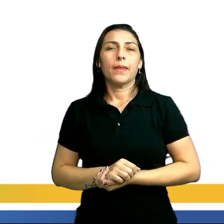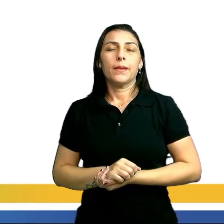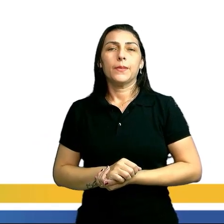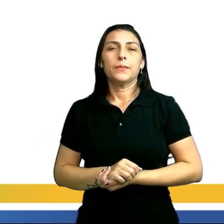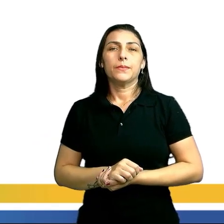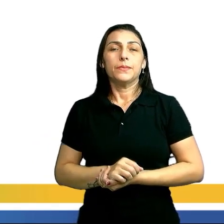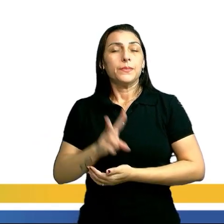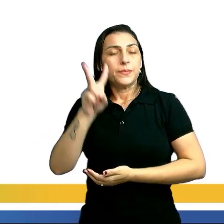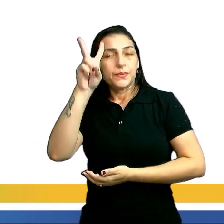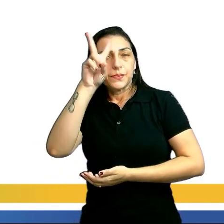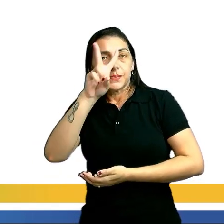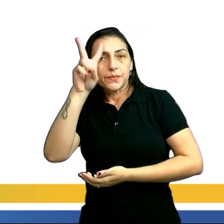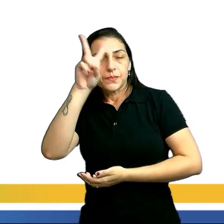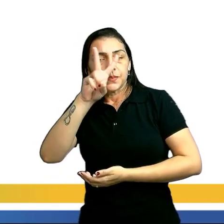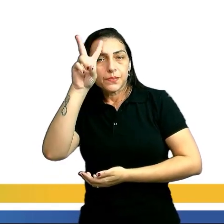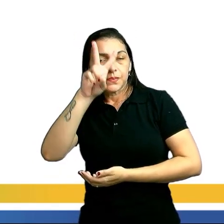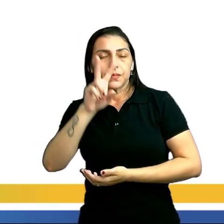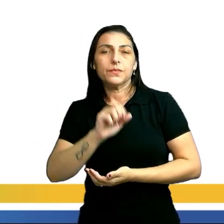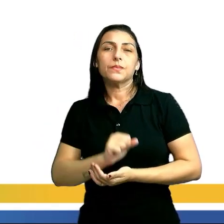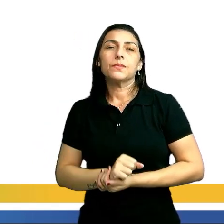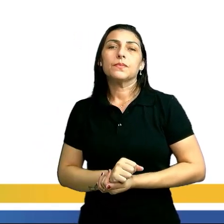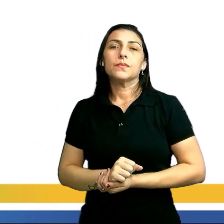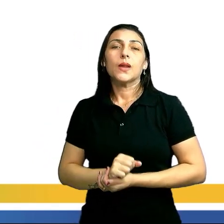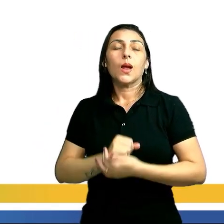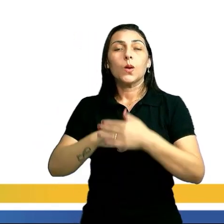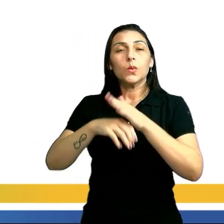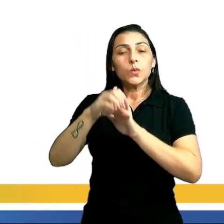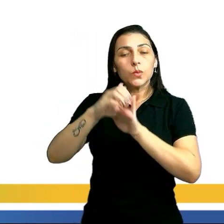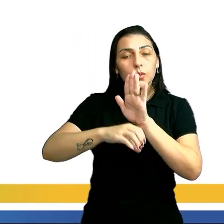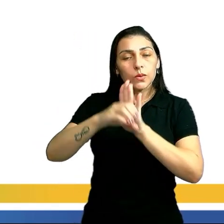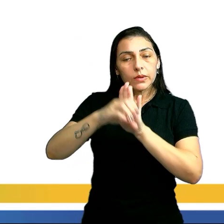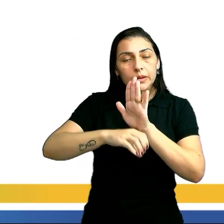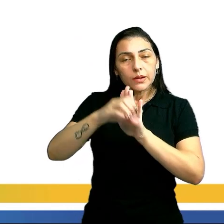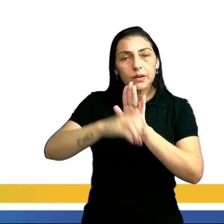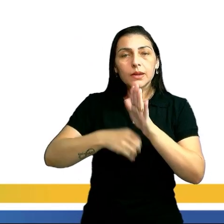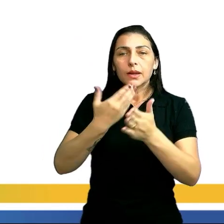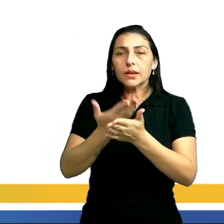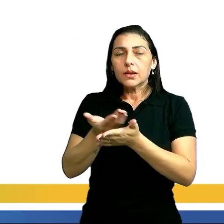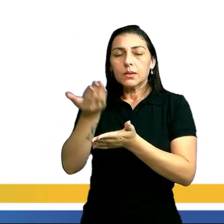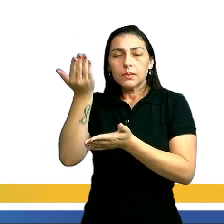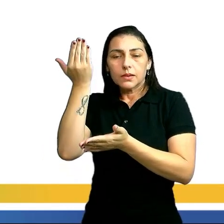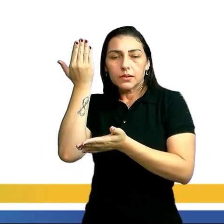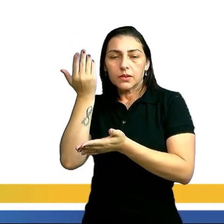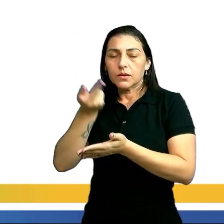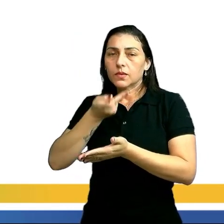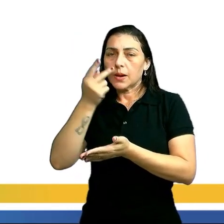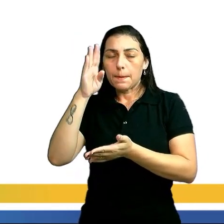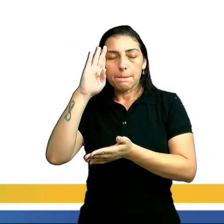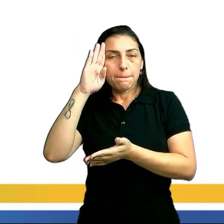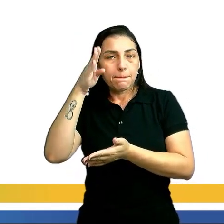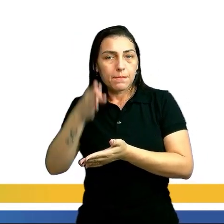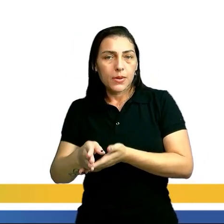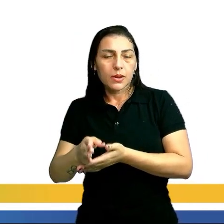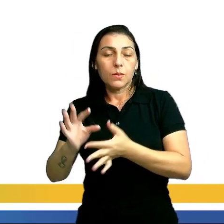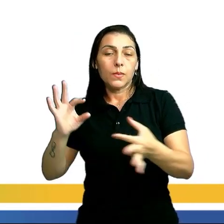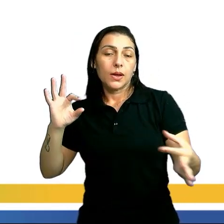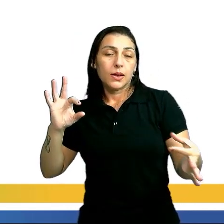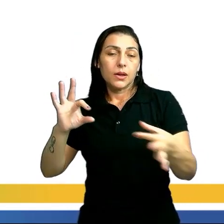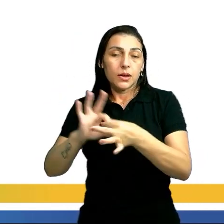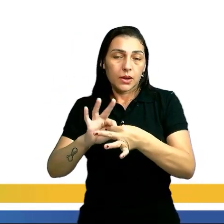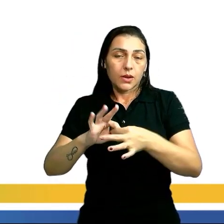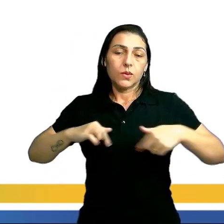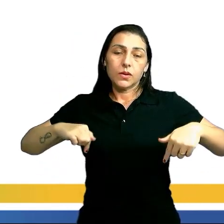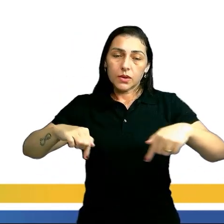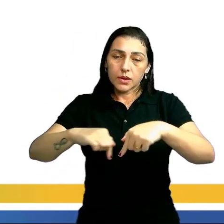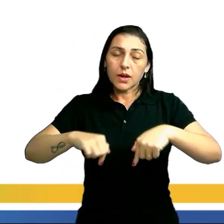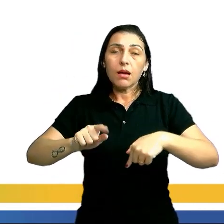nos lembrarmos de alguns conceitos a respeito das aulas anteriores que eu falei principalmente sobre as ligações